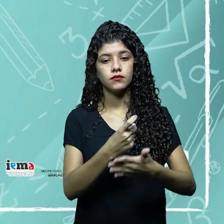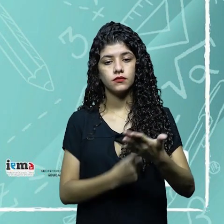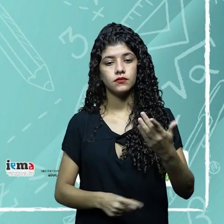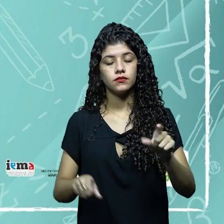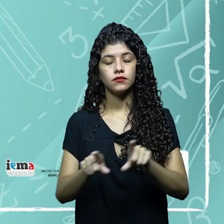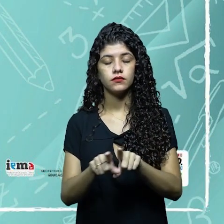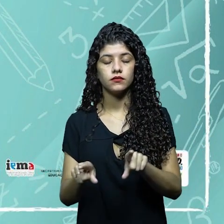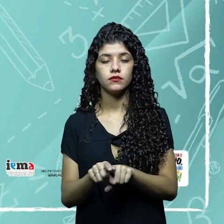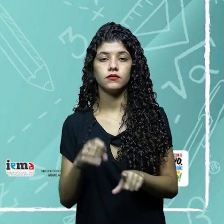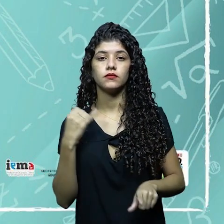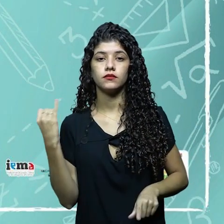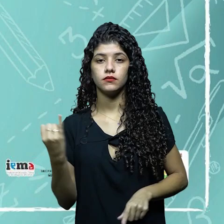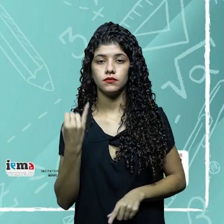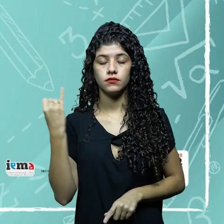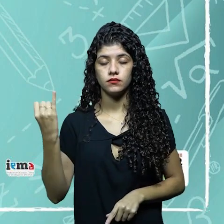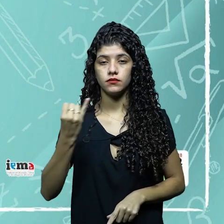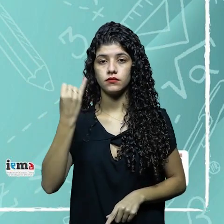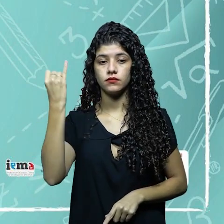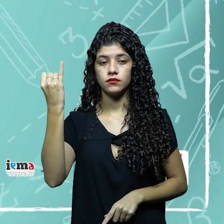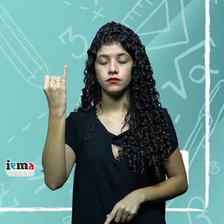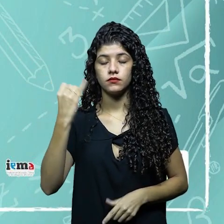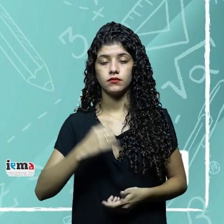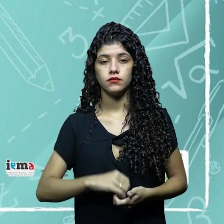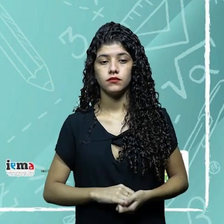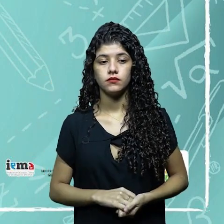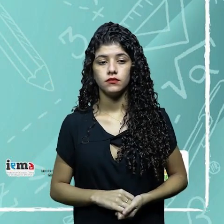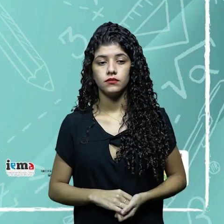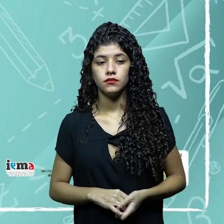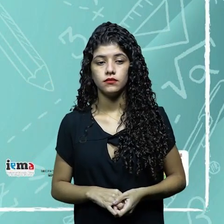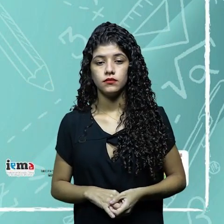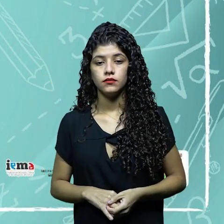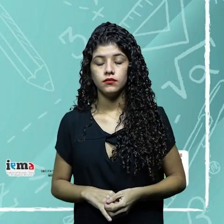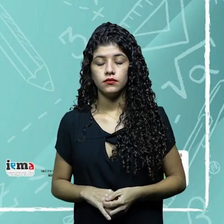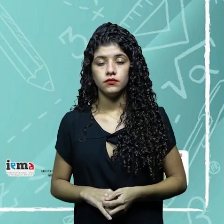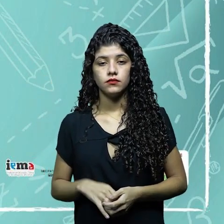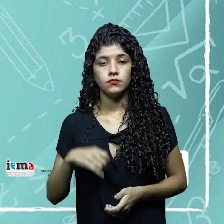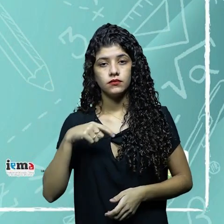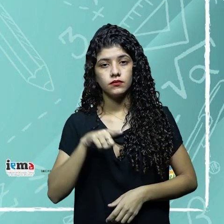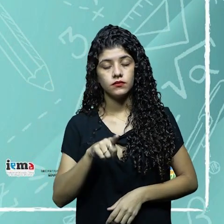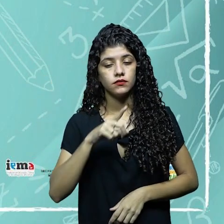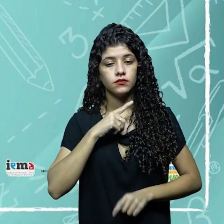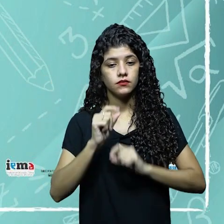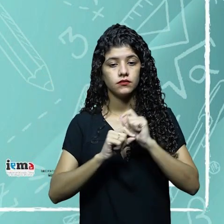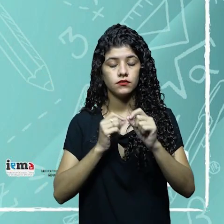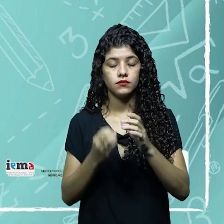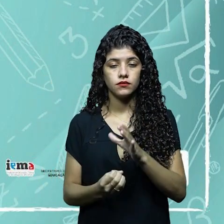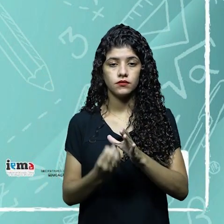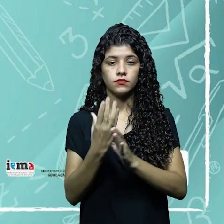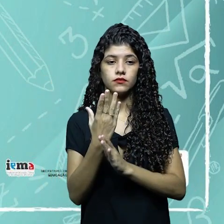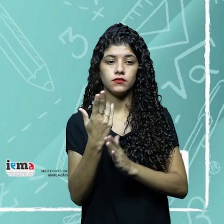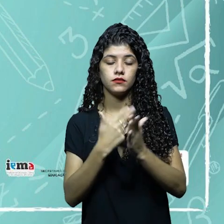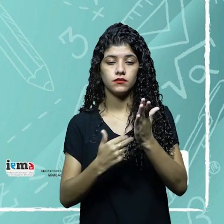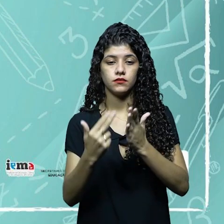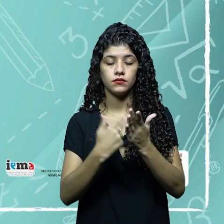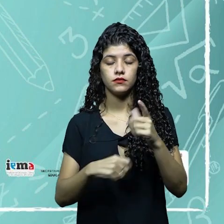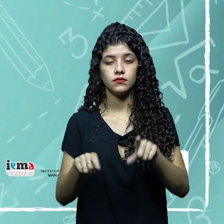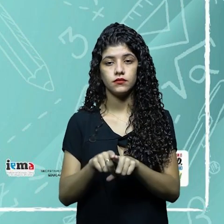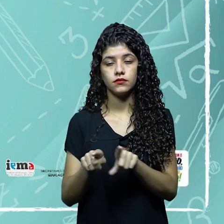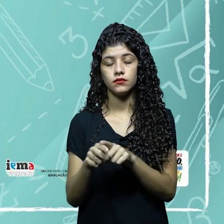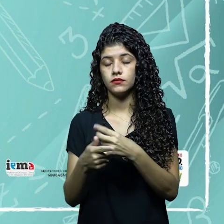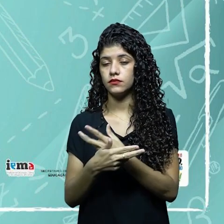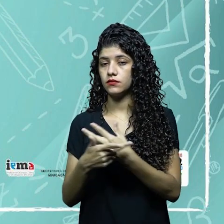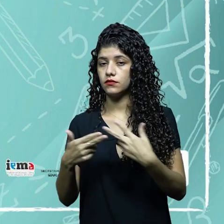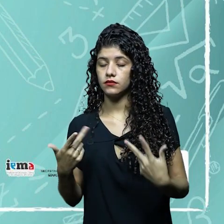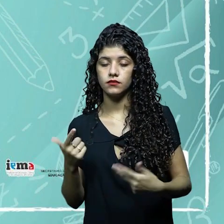o texto também é muito importante, tá? Quando você vai fazer uma criação de desenho, além